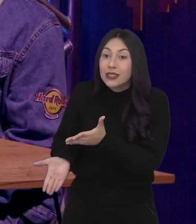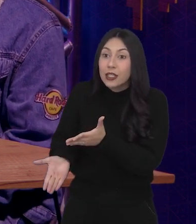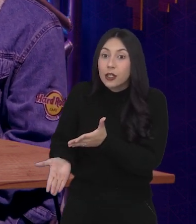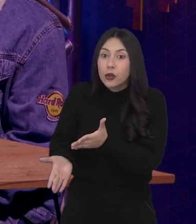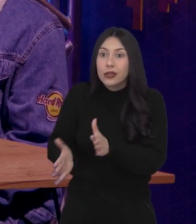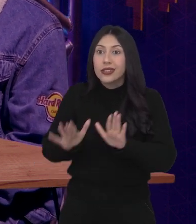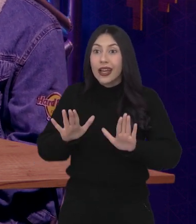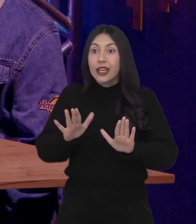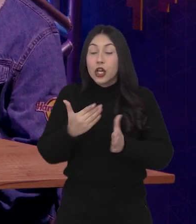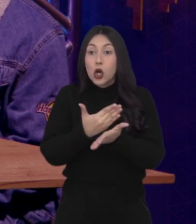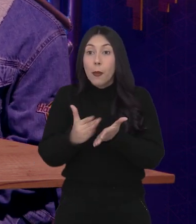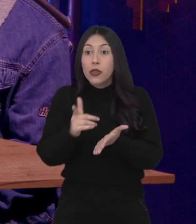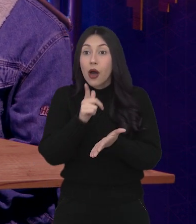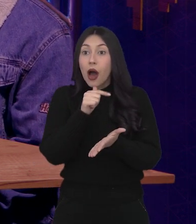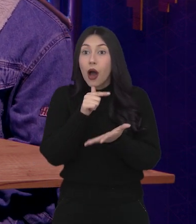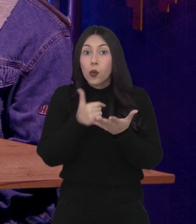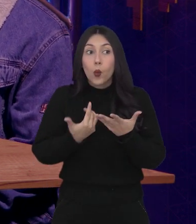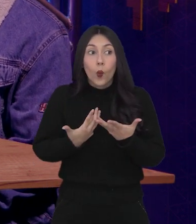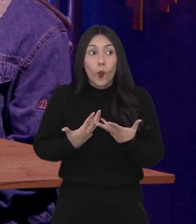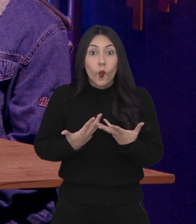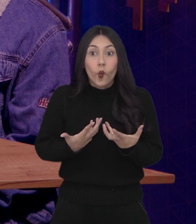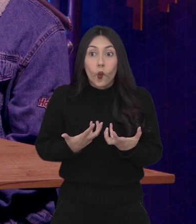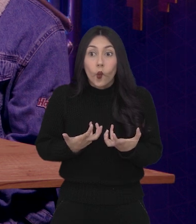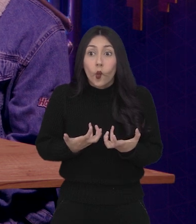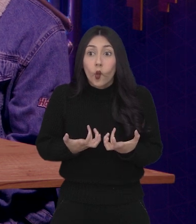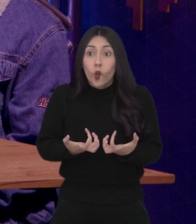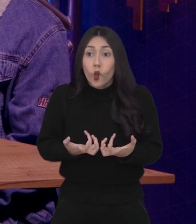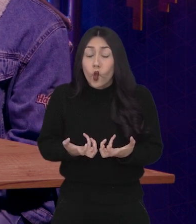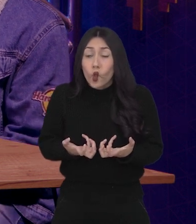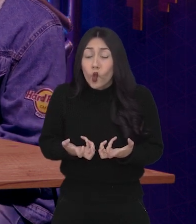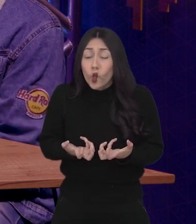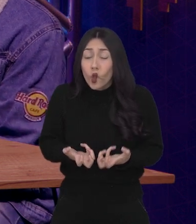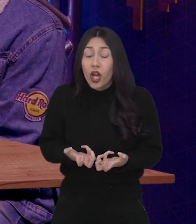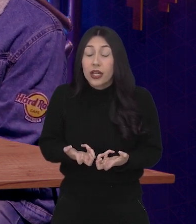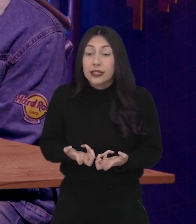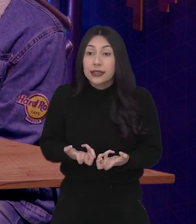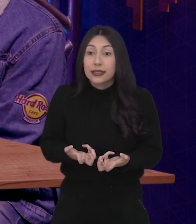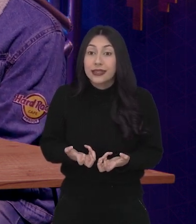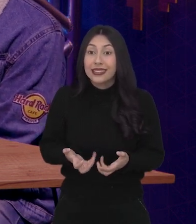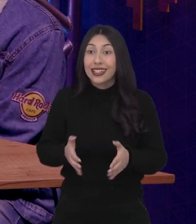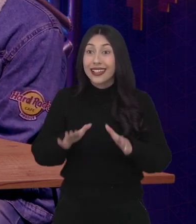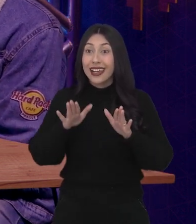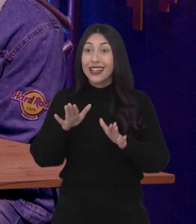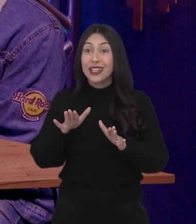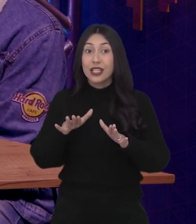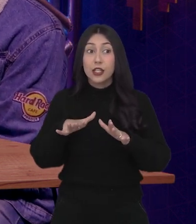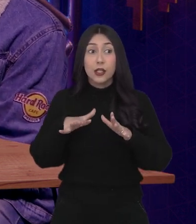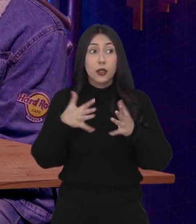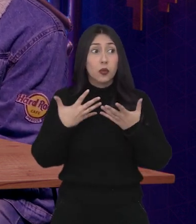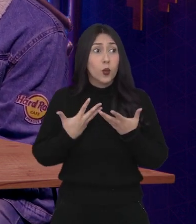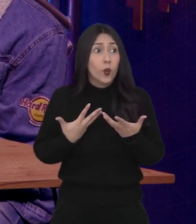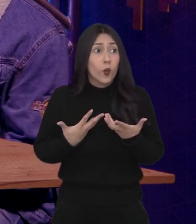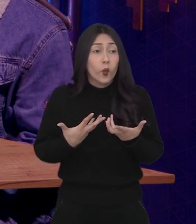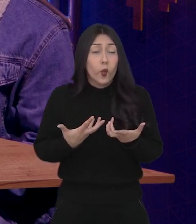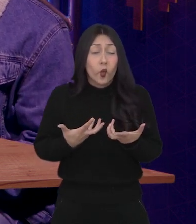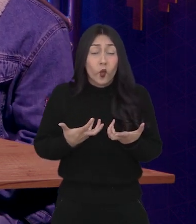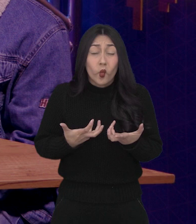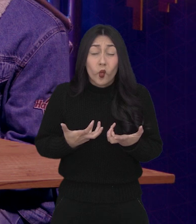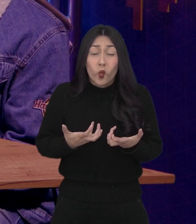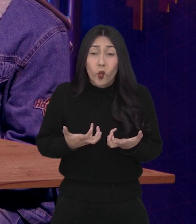hidratação e ela começou a desidratar pra caramba. E esse ponto que ela chegou de